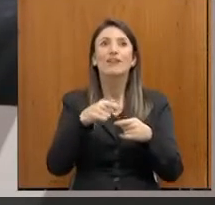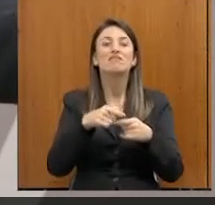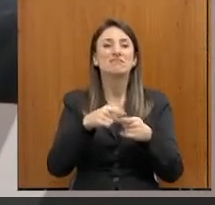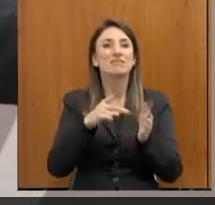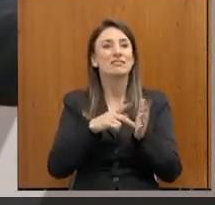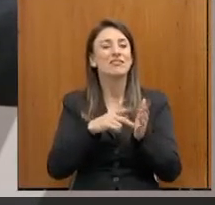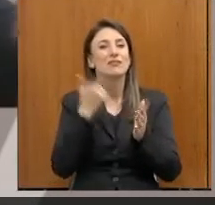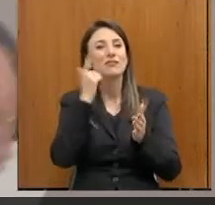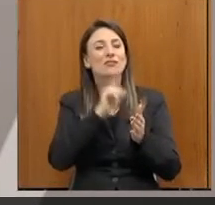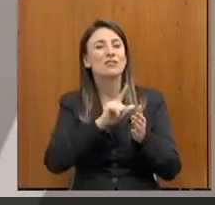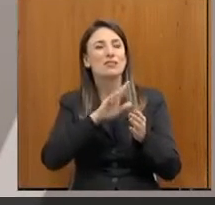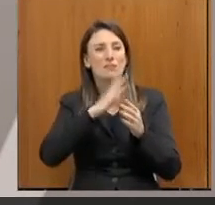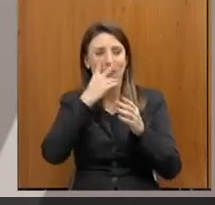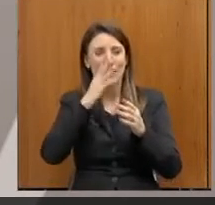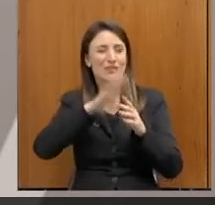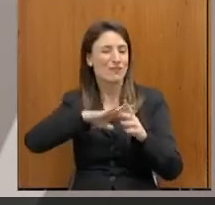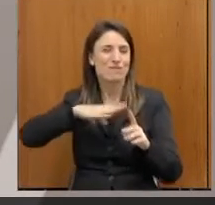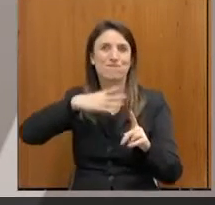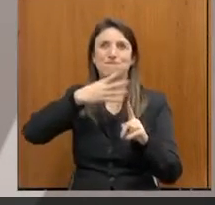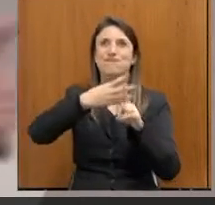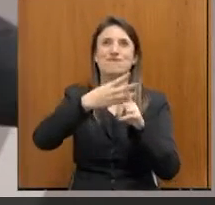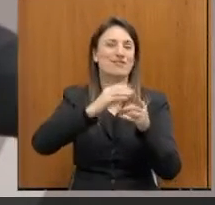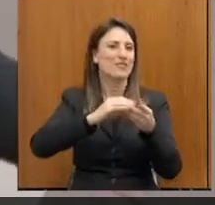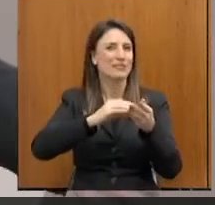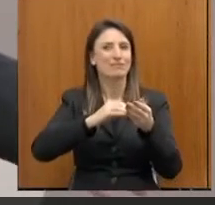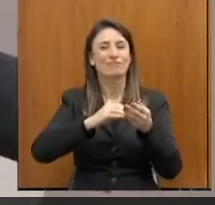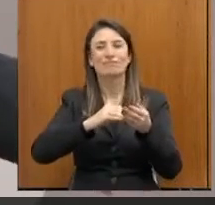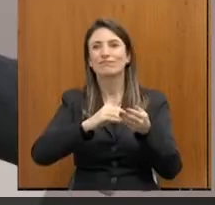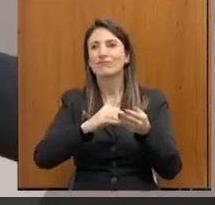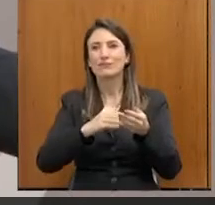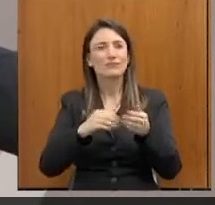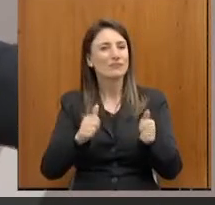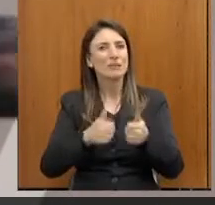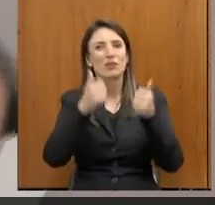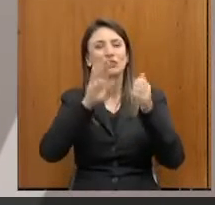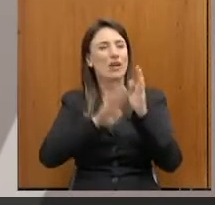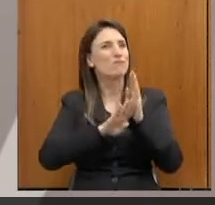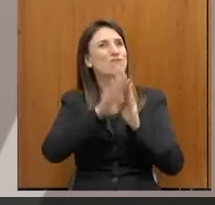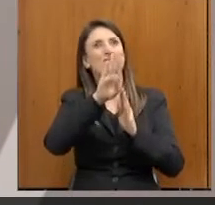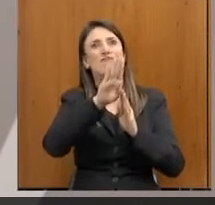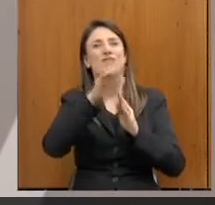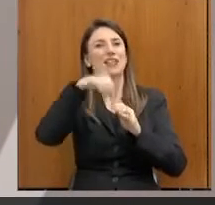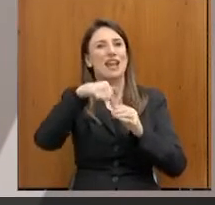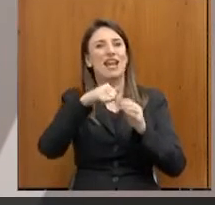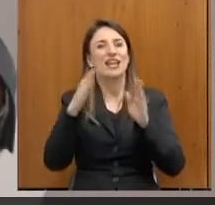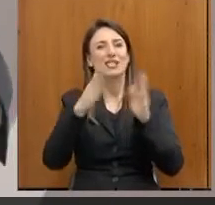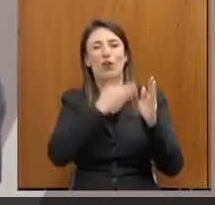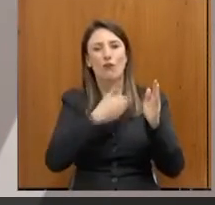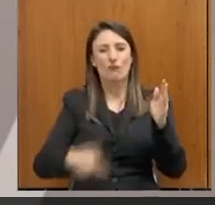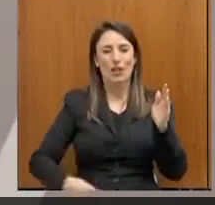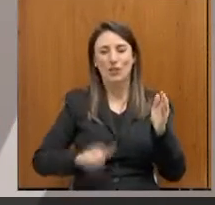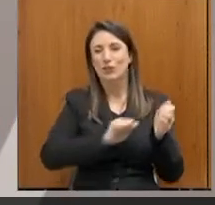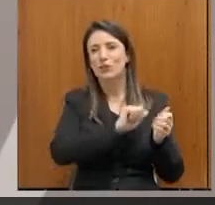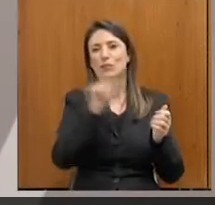quatro vezes nessa período de governo do que a gestão passada trouxe em toda a sua